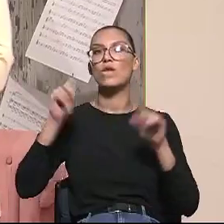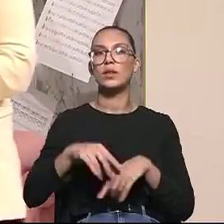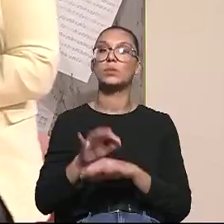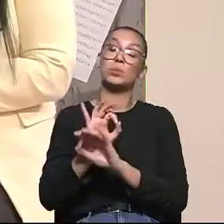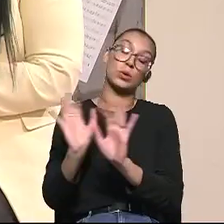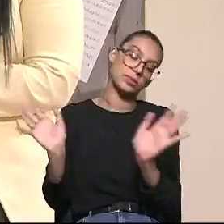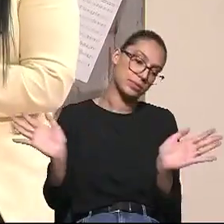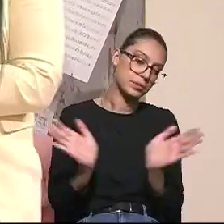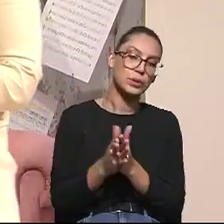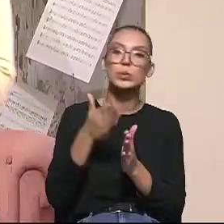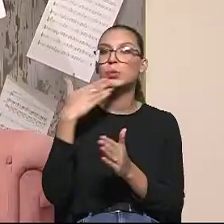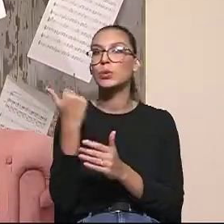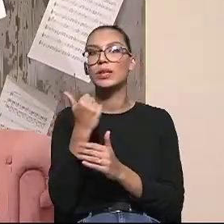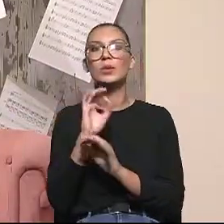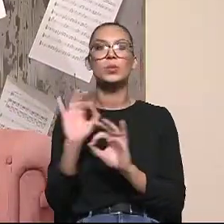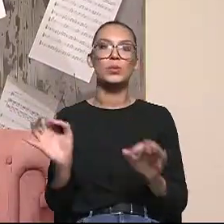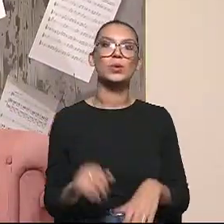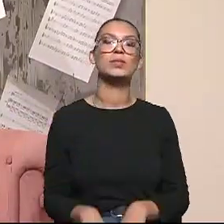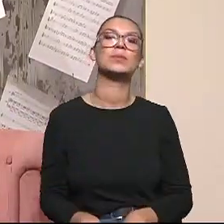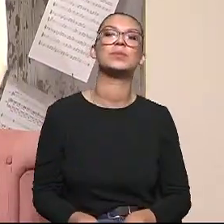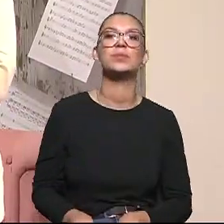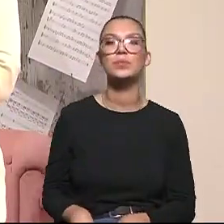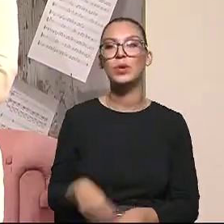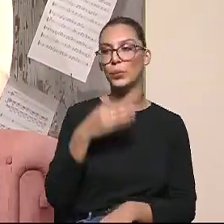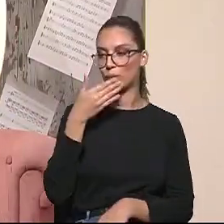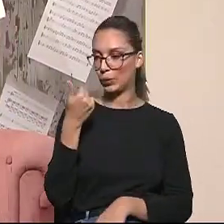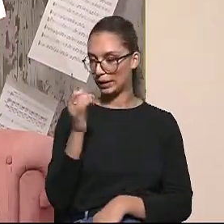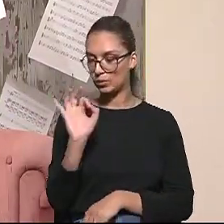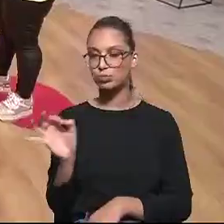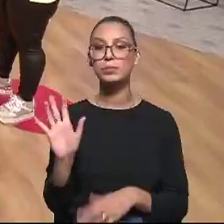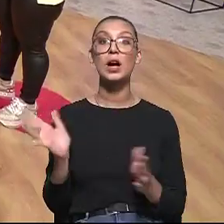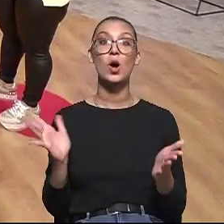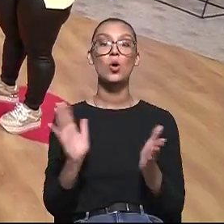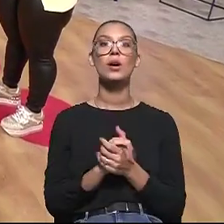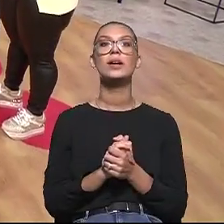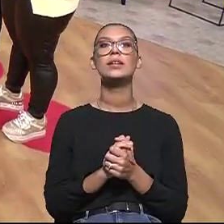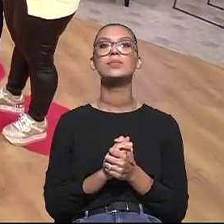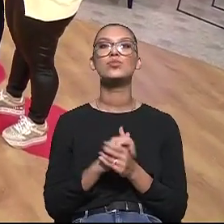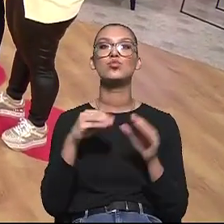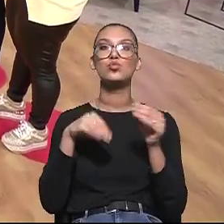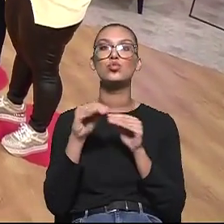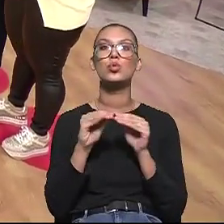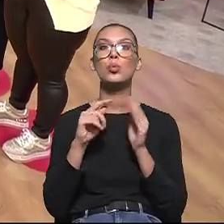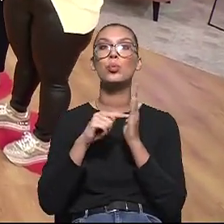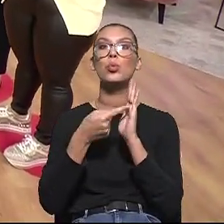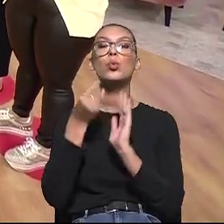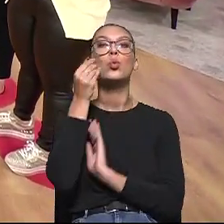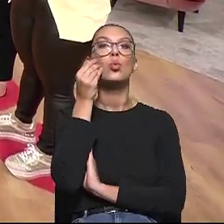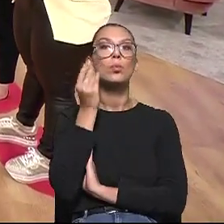Pronto, foi muito lindo que foi. Já foi. Foi muito belo que foi. Mas nesta altura e depois deste jogo, como é que estamos de